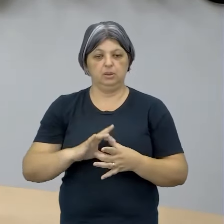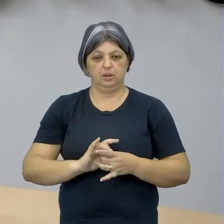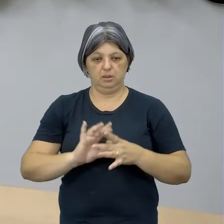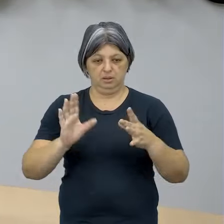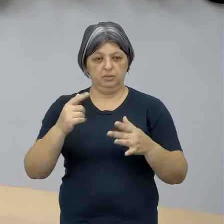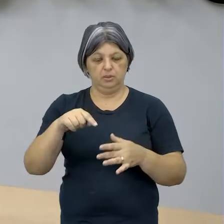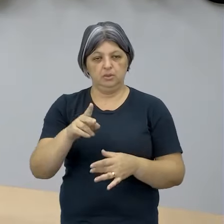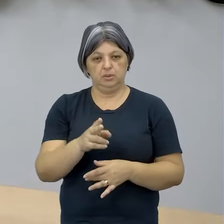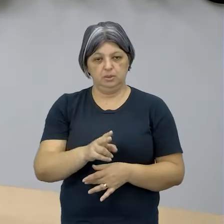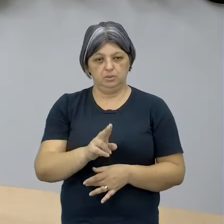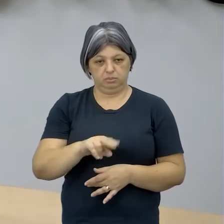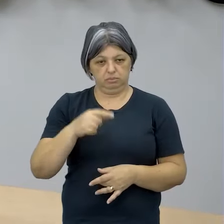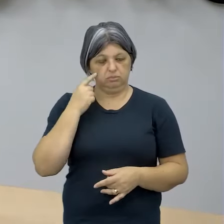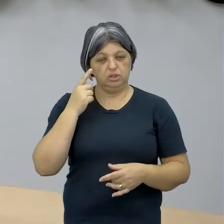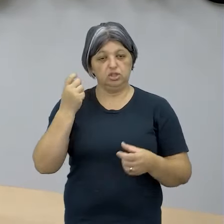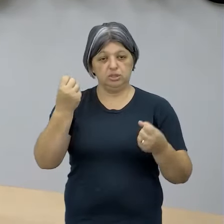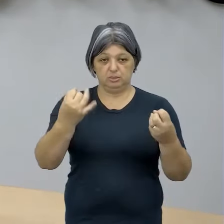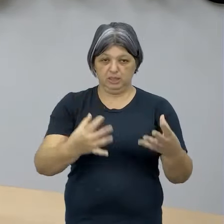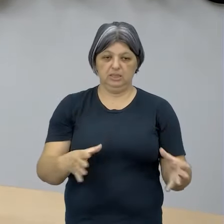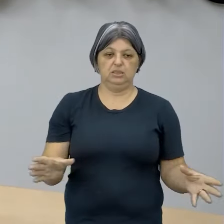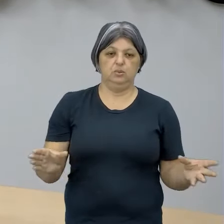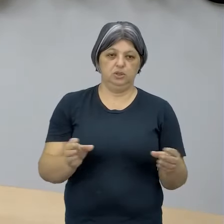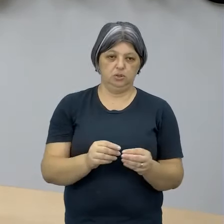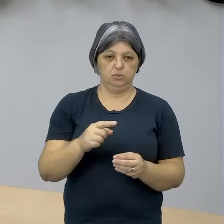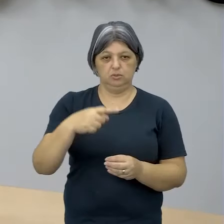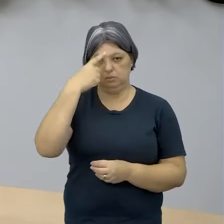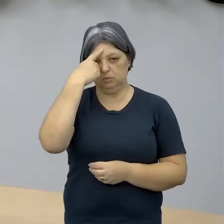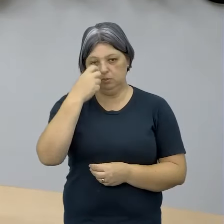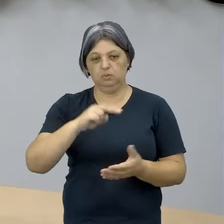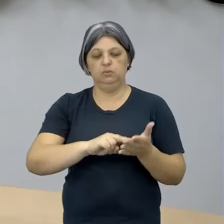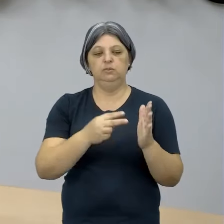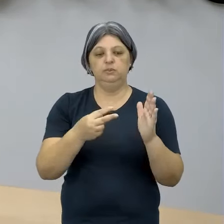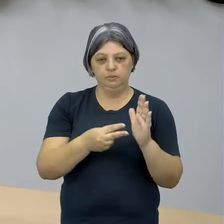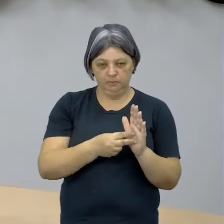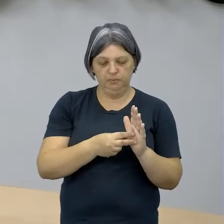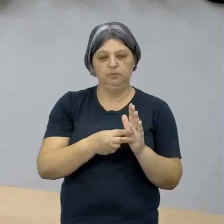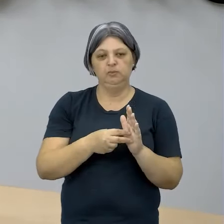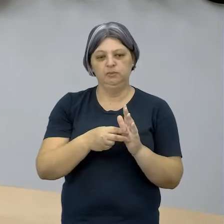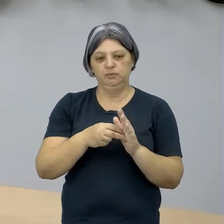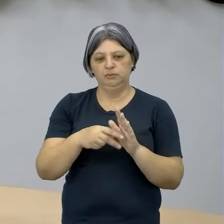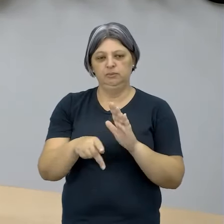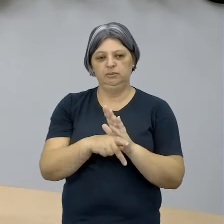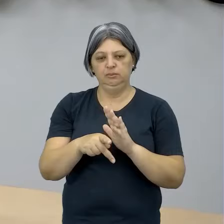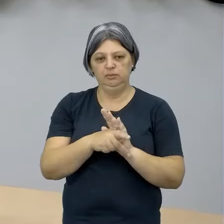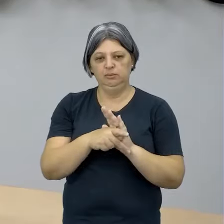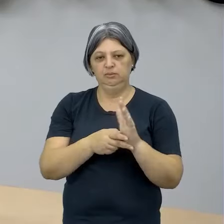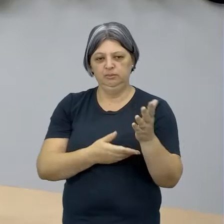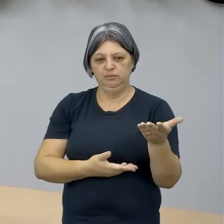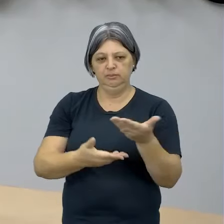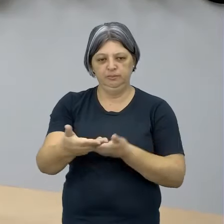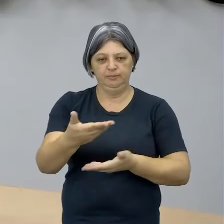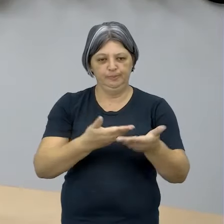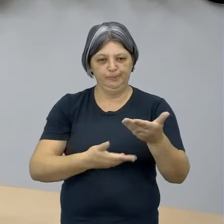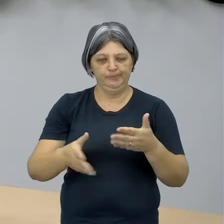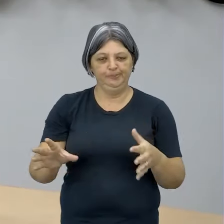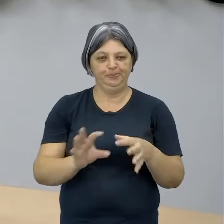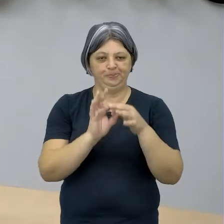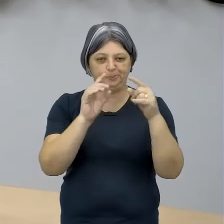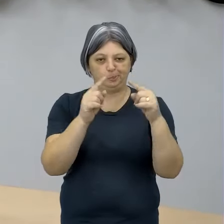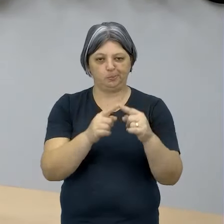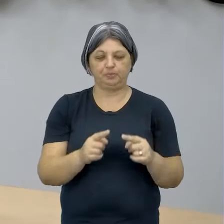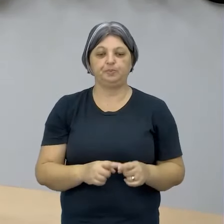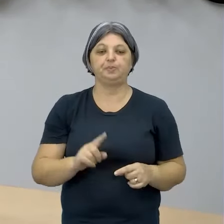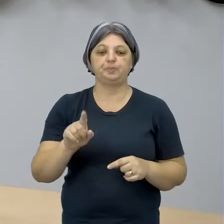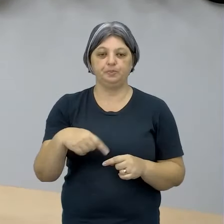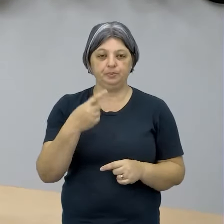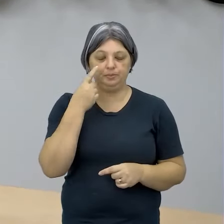vocês, aqui é só uma explicação para vocês terem uma ideia do que significa essa integração. Mas depois vocês dão uma olhada, né, dos componentes